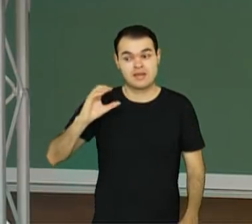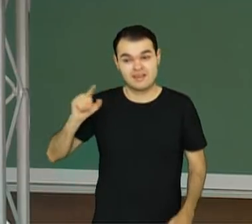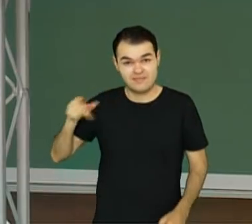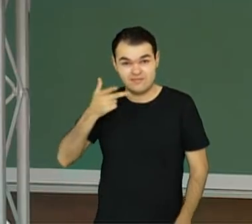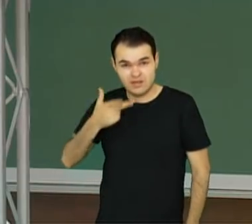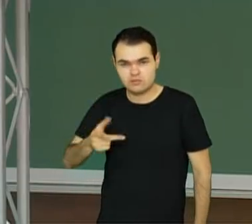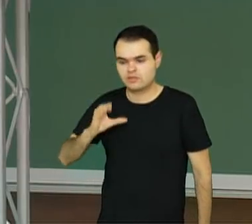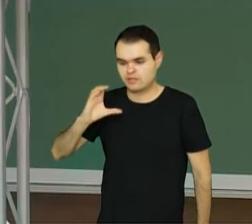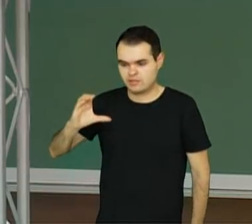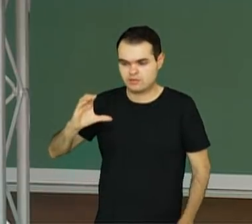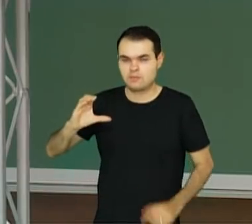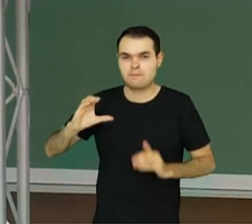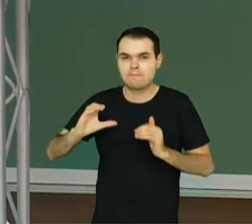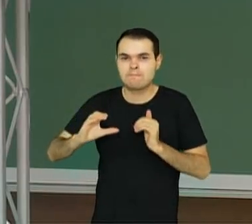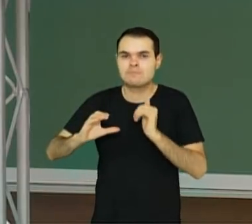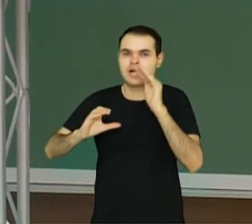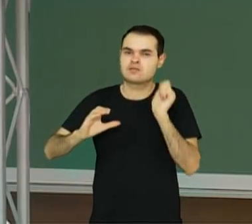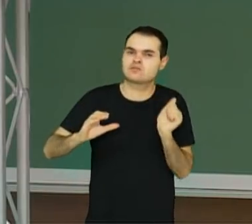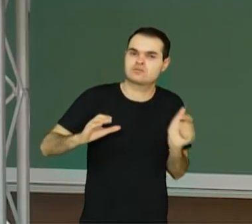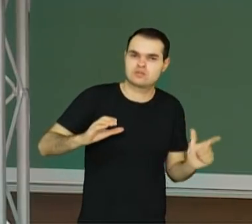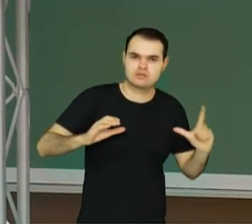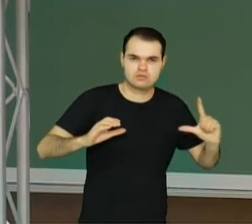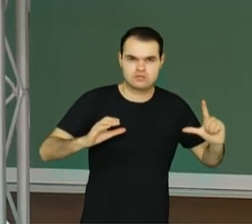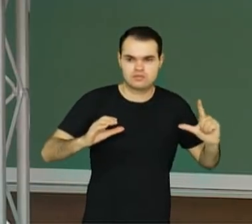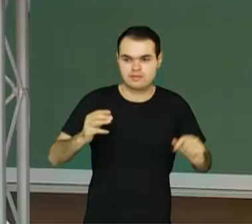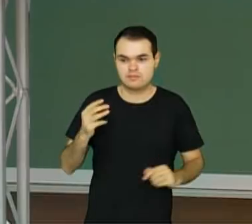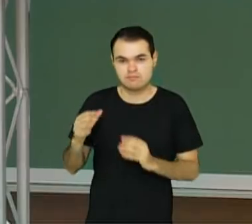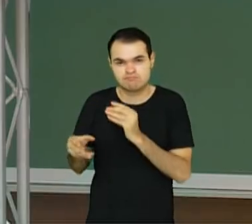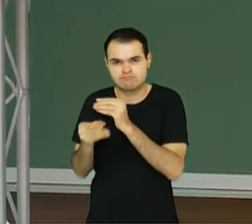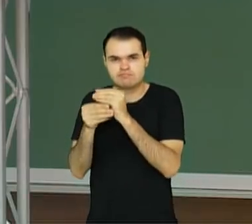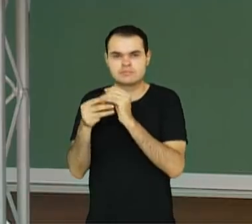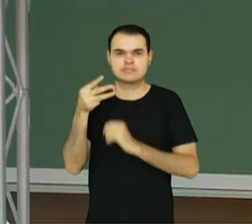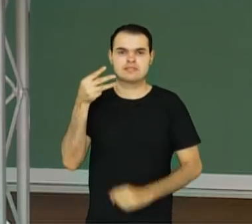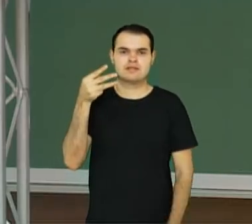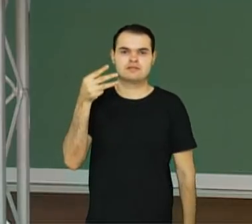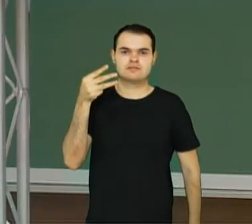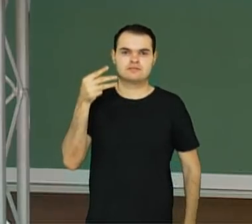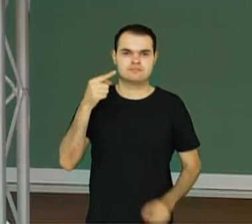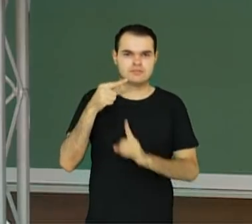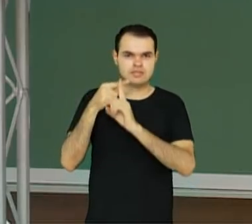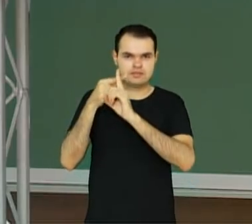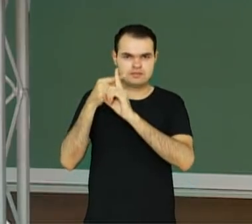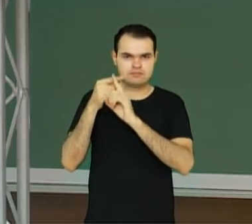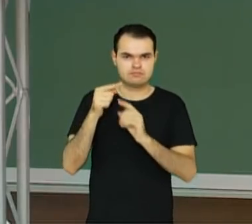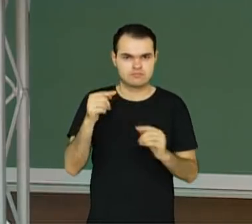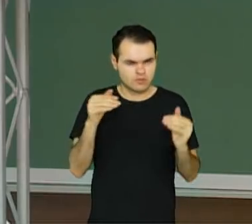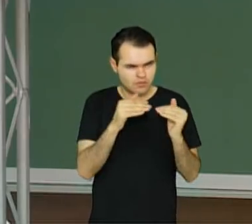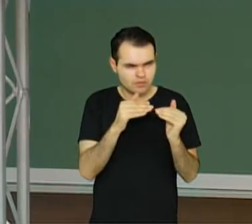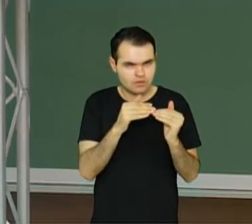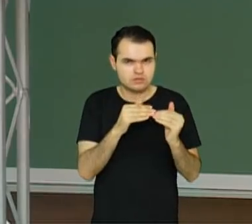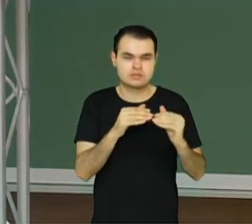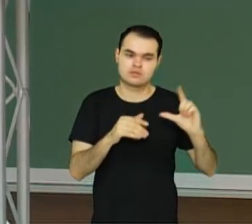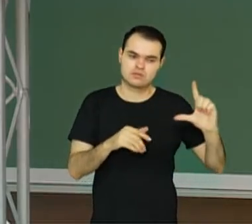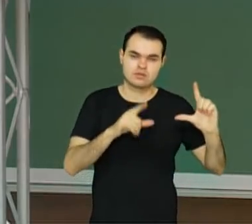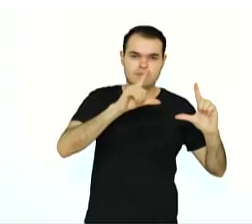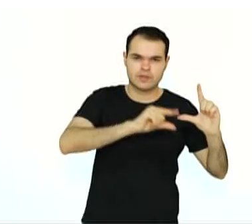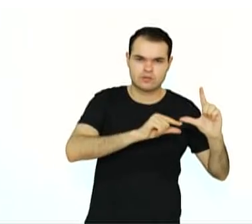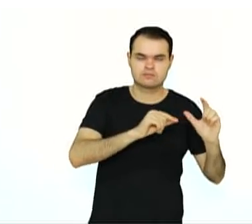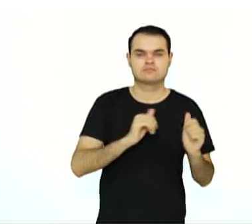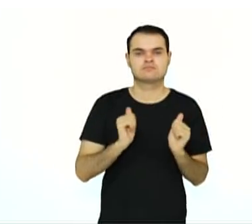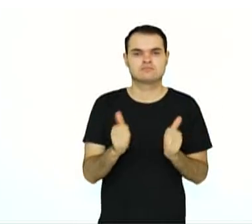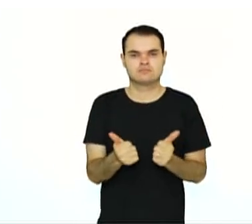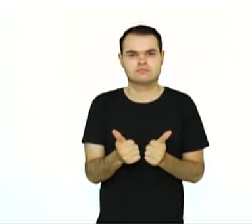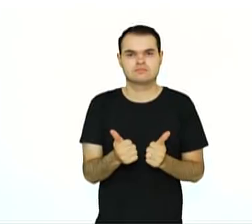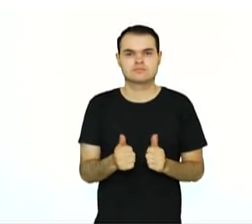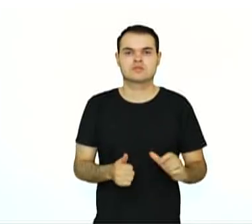metros. Ou seja, o comprimento tem 3 metros a mais que a largura, portanto, a largura vai ser menor. Concorda comigo? Beleza. Então, a